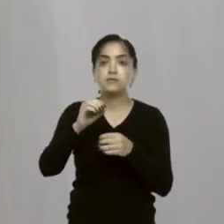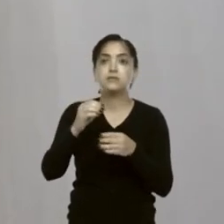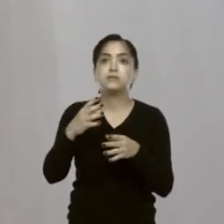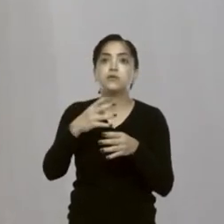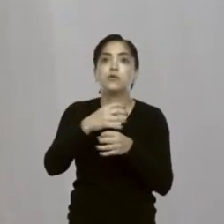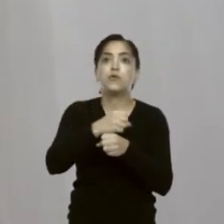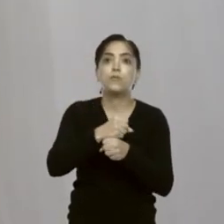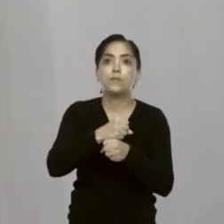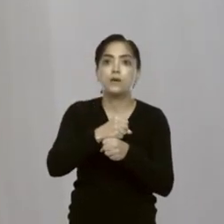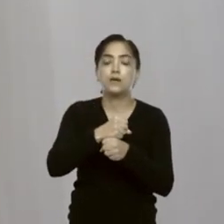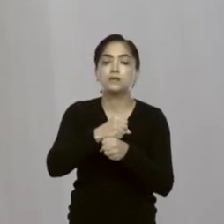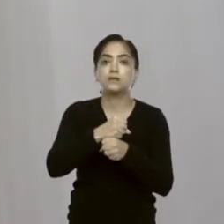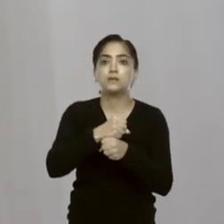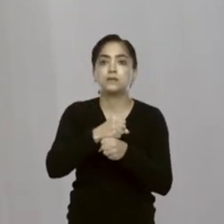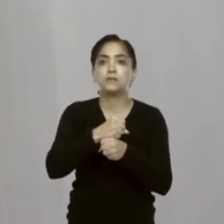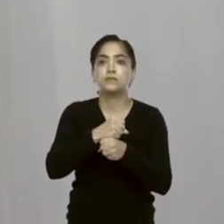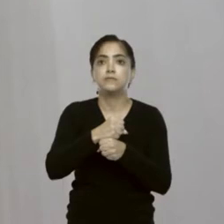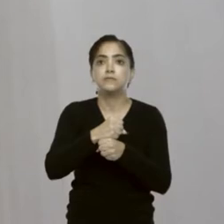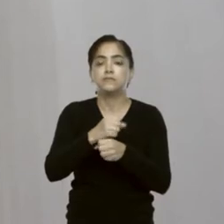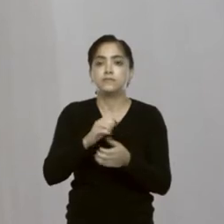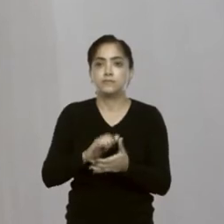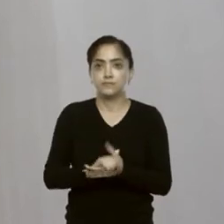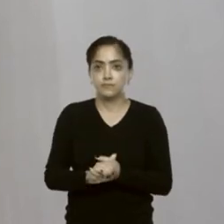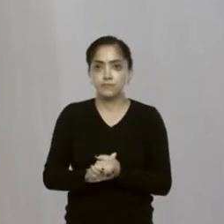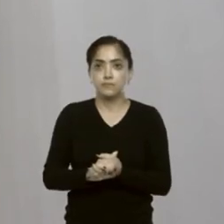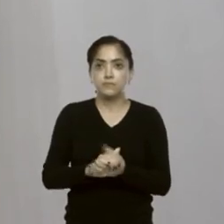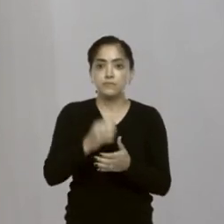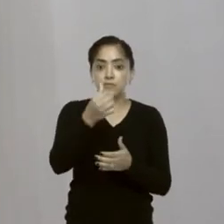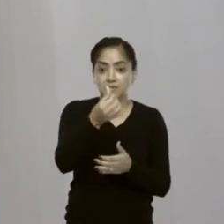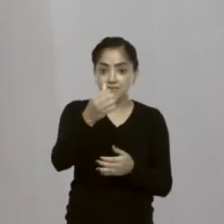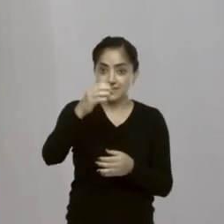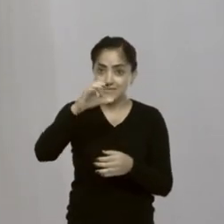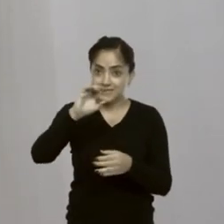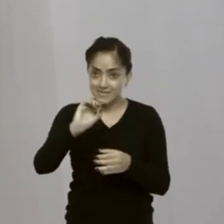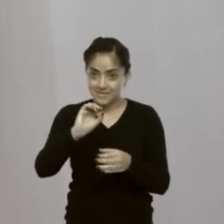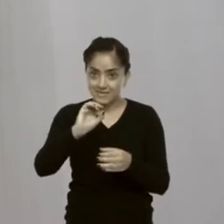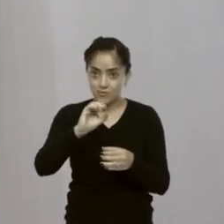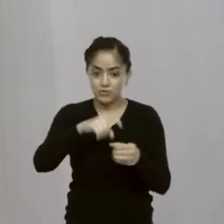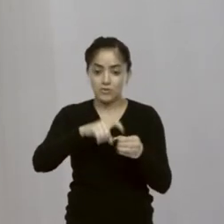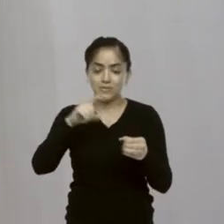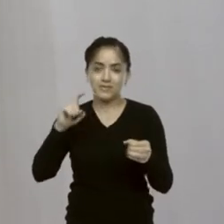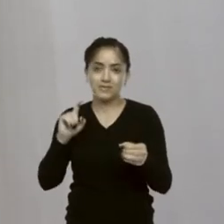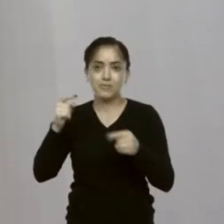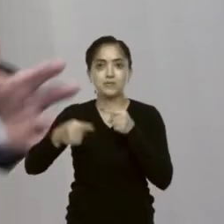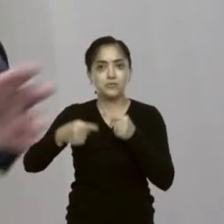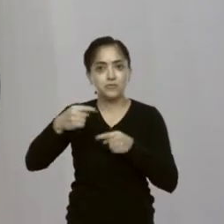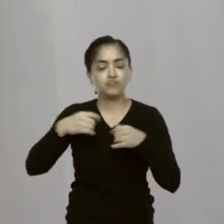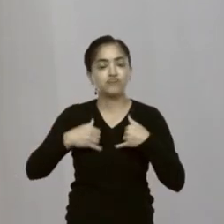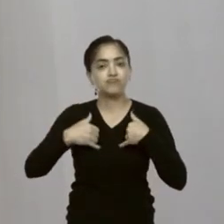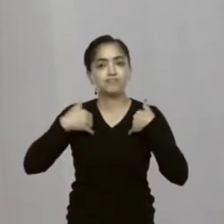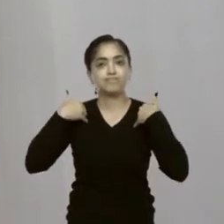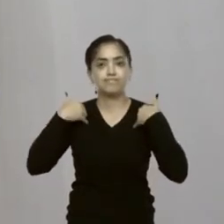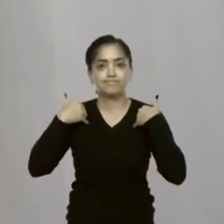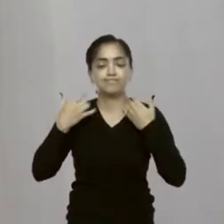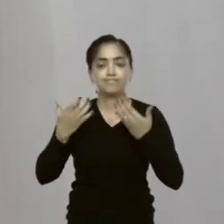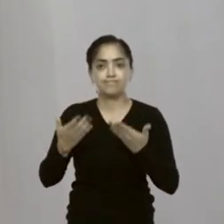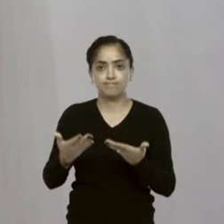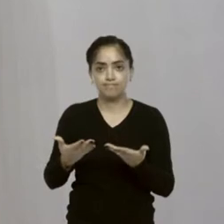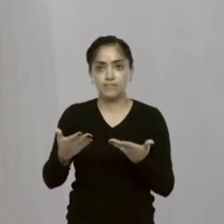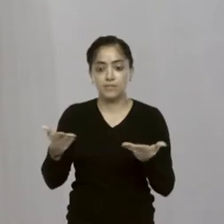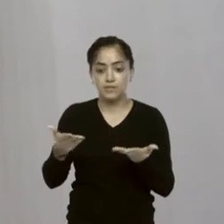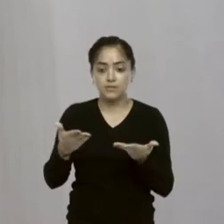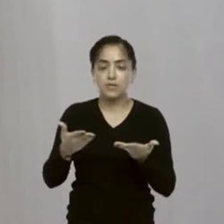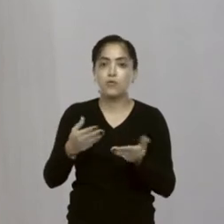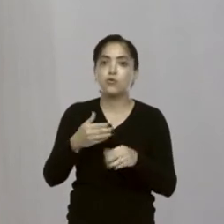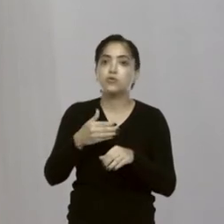que vem agora, do mês que vem, 60 anos de emoção política, e com muito orgulho que a gente está aqui,